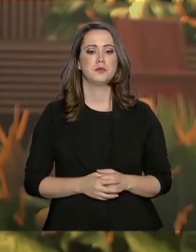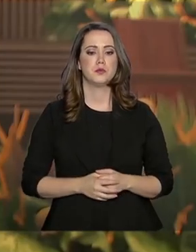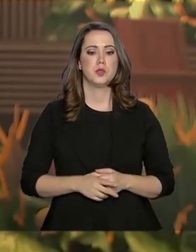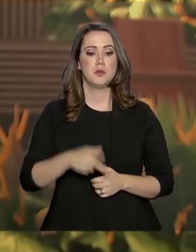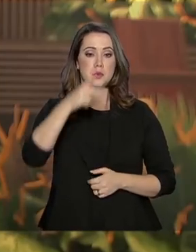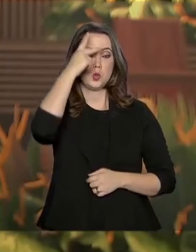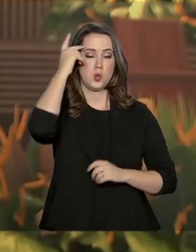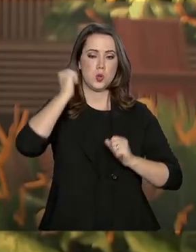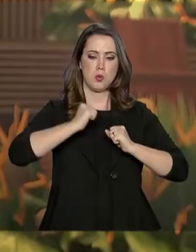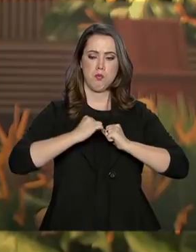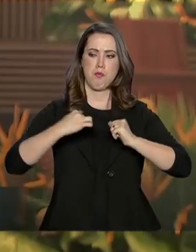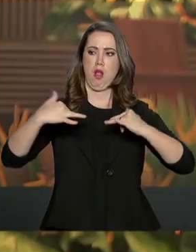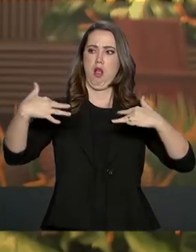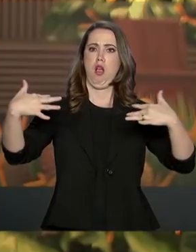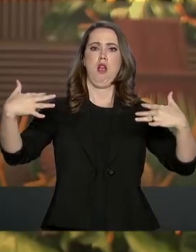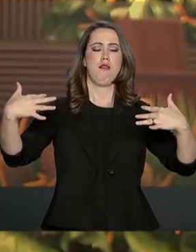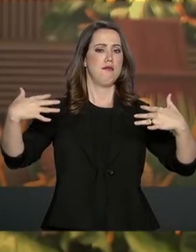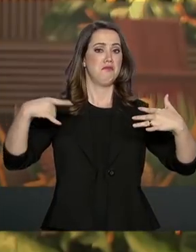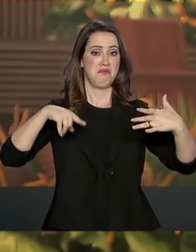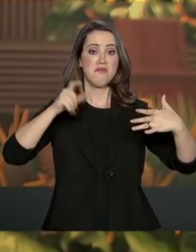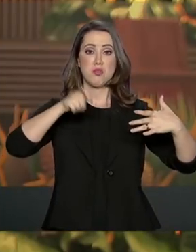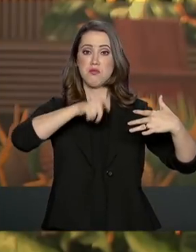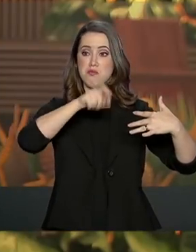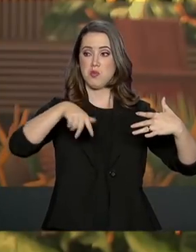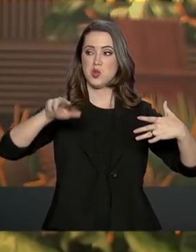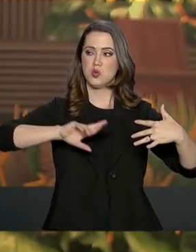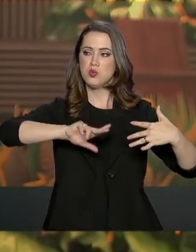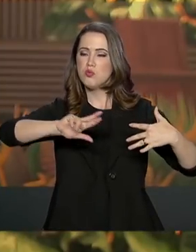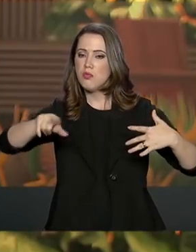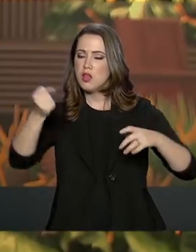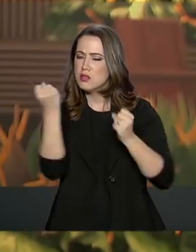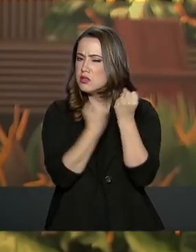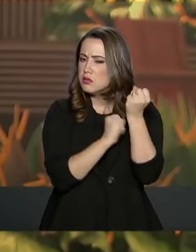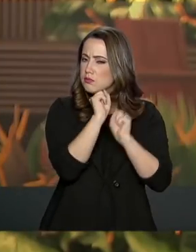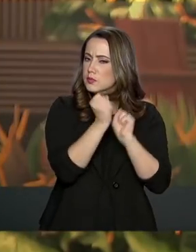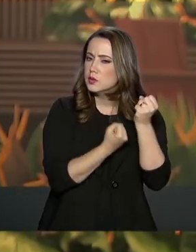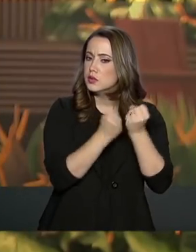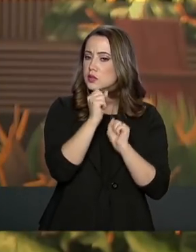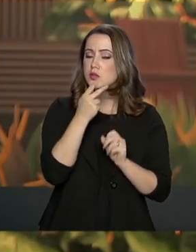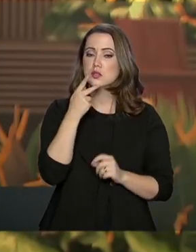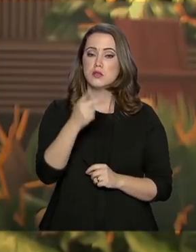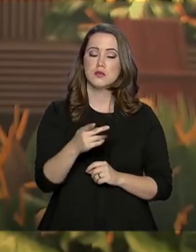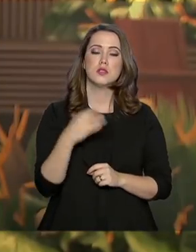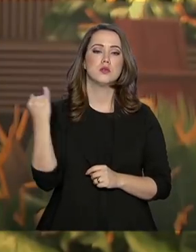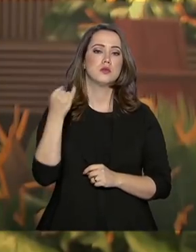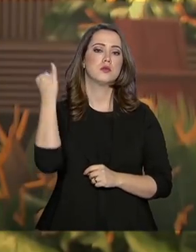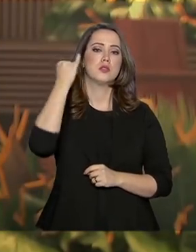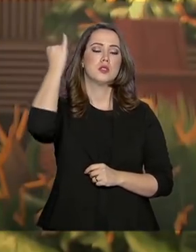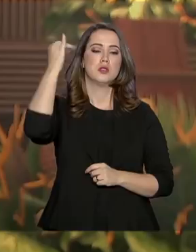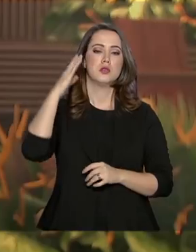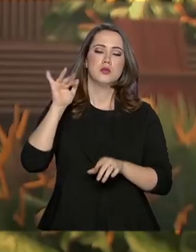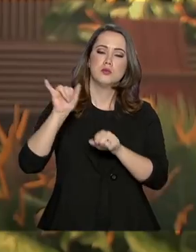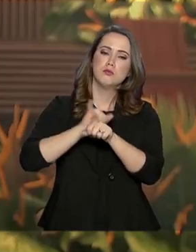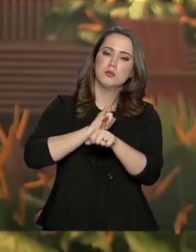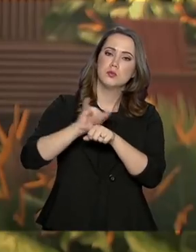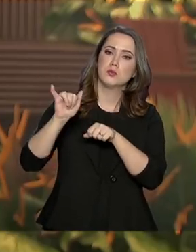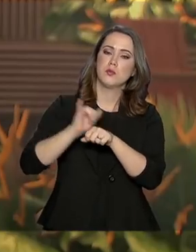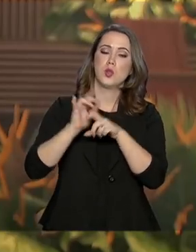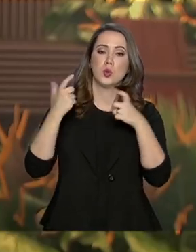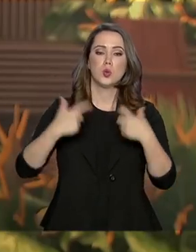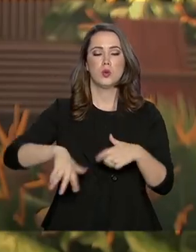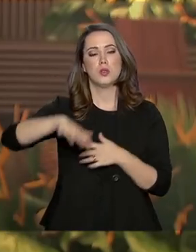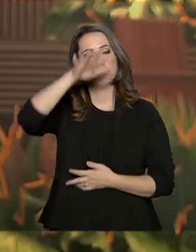que reuniu autoridades e representantes das indústrias, o vice-presidente falou sobre a relevância estratégica da